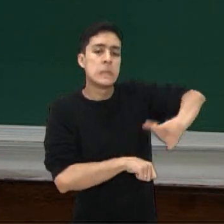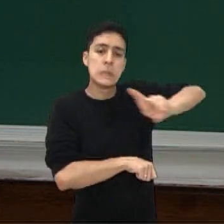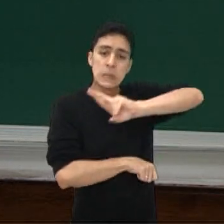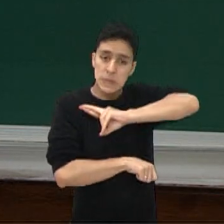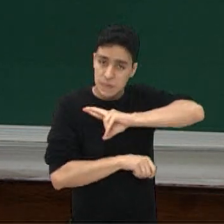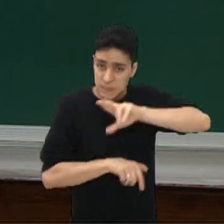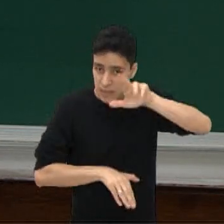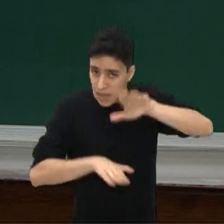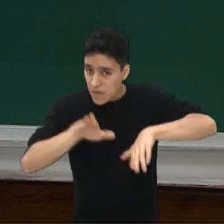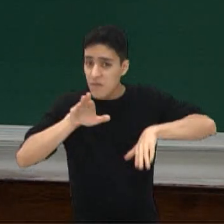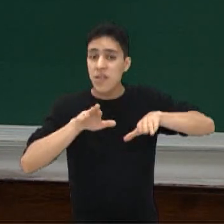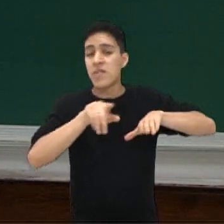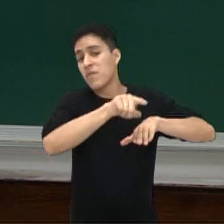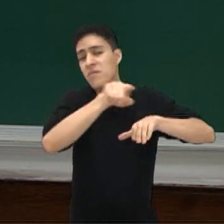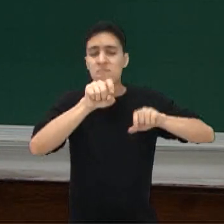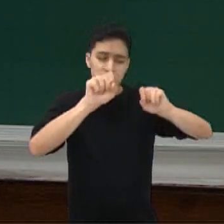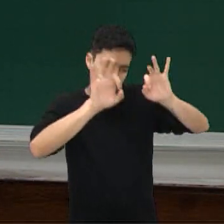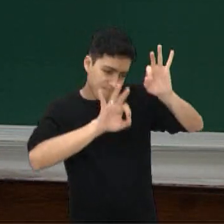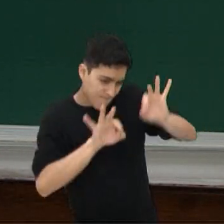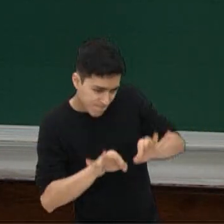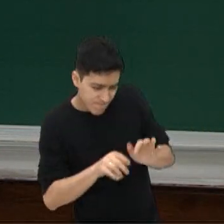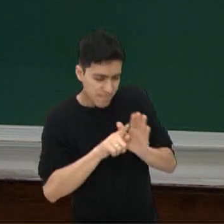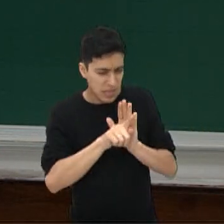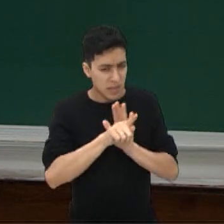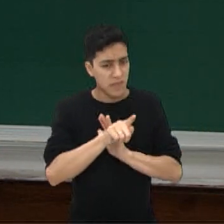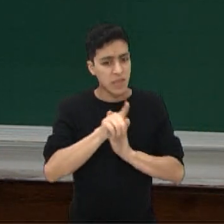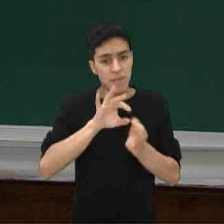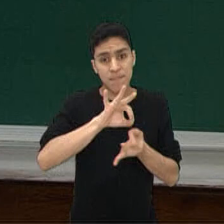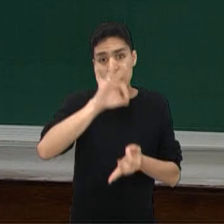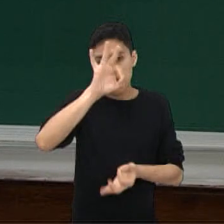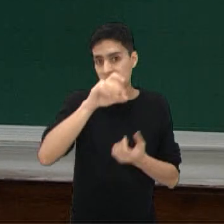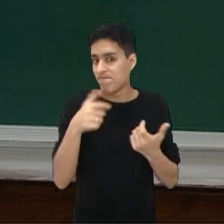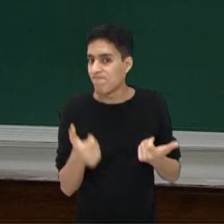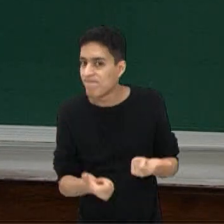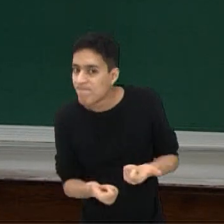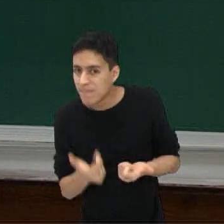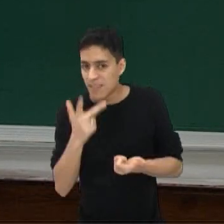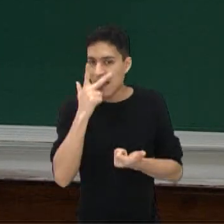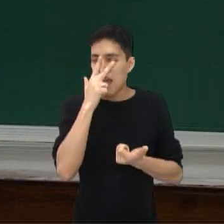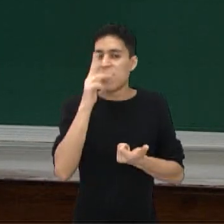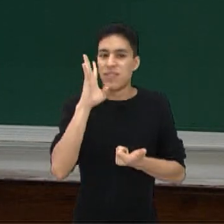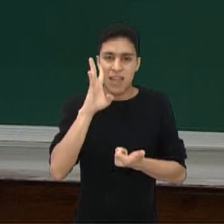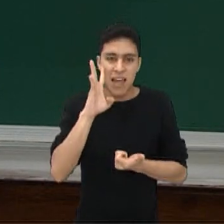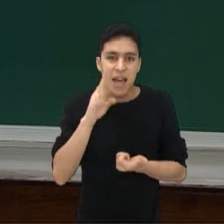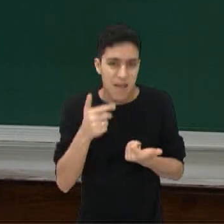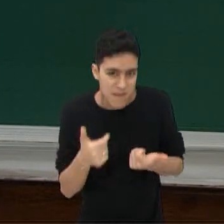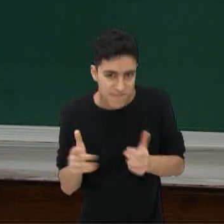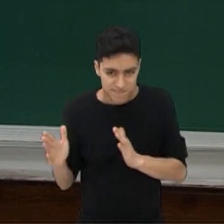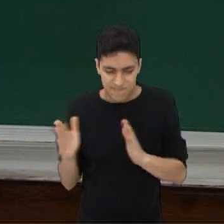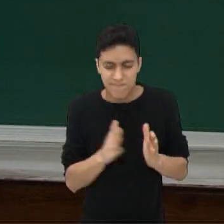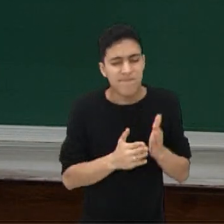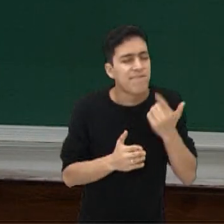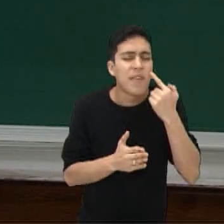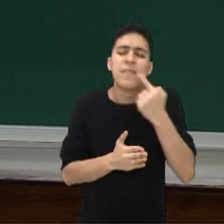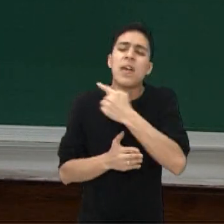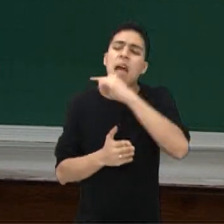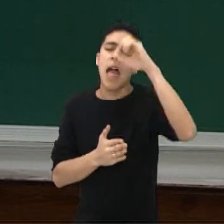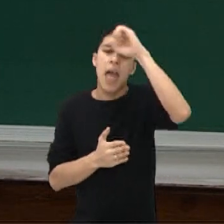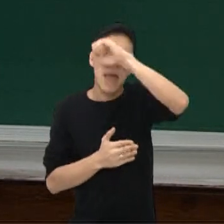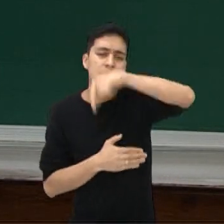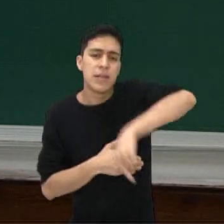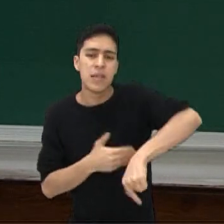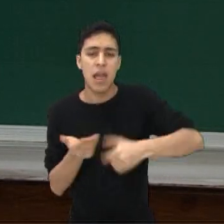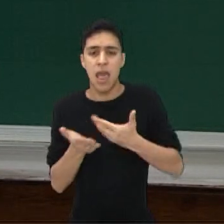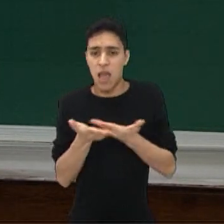quem sabe monta ali uma entrevista maior. O que você acha? Ia ficar muito legal, né? Vamos ver o que a gente aprendeu hoje, então? Vamos ver